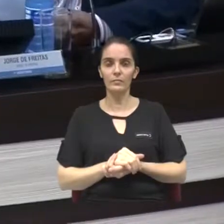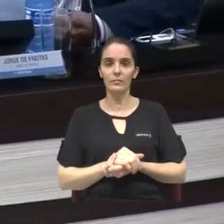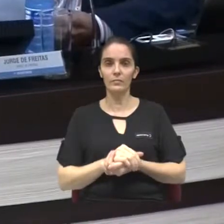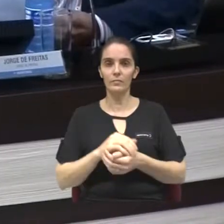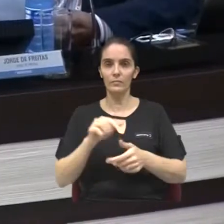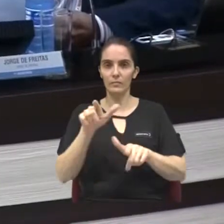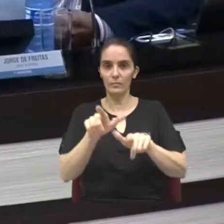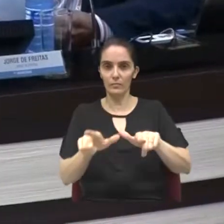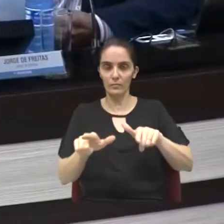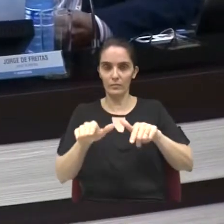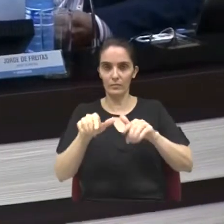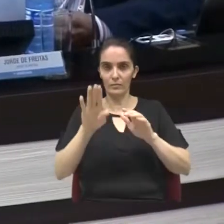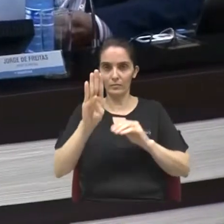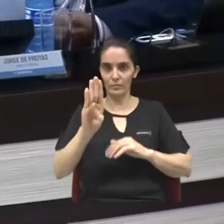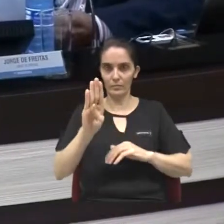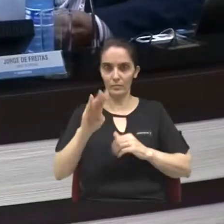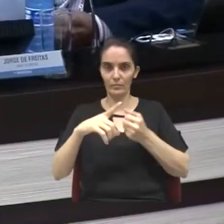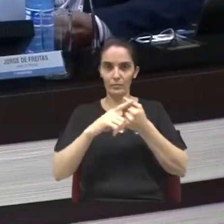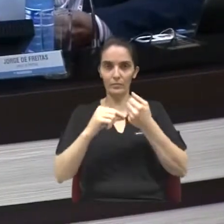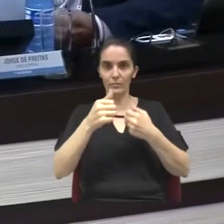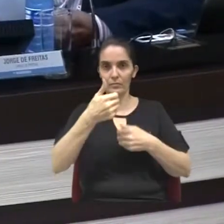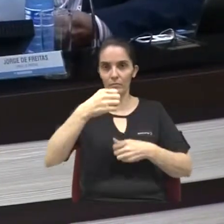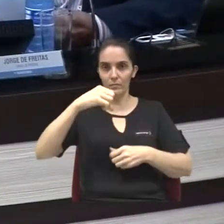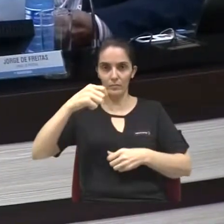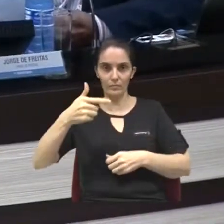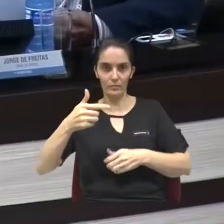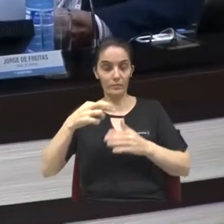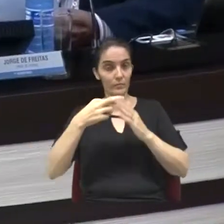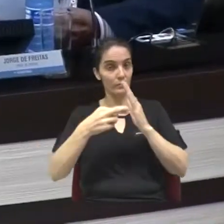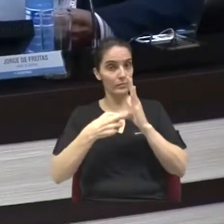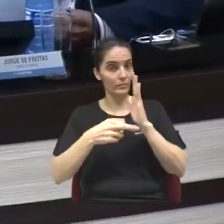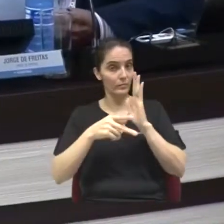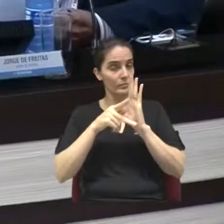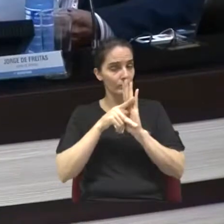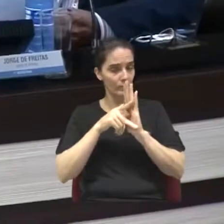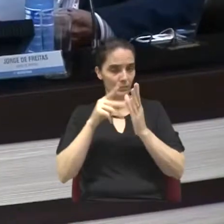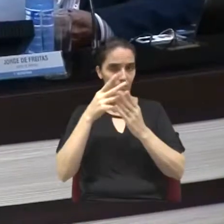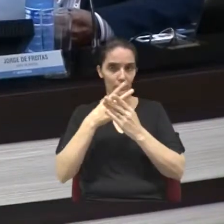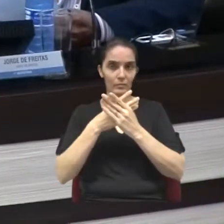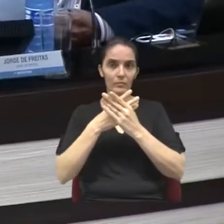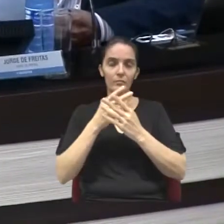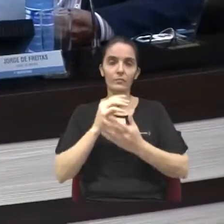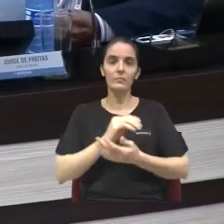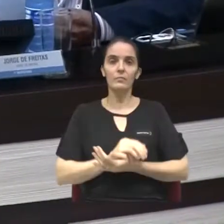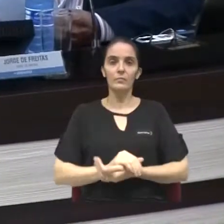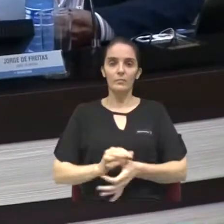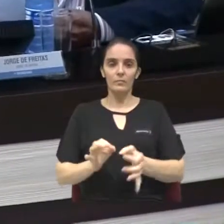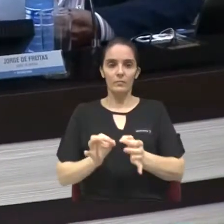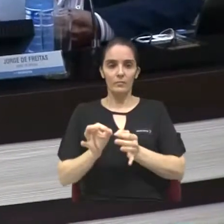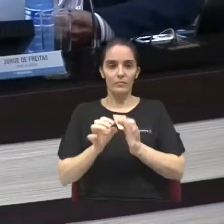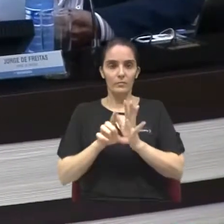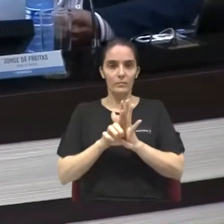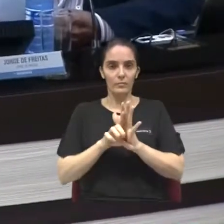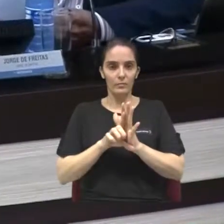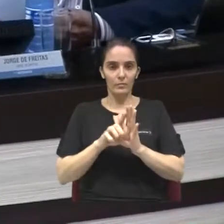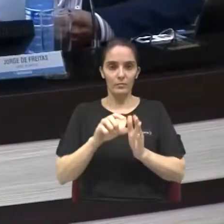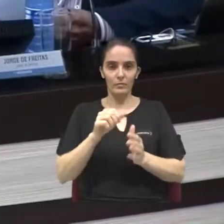B do inciso 1 do artigo 92 do Regimento Interno desta Câmara Municipal de Limeira, que o projeto de lei